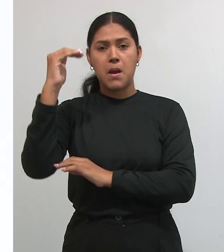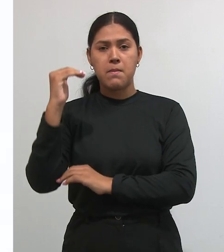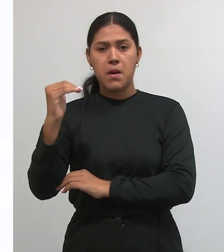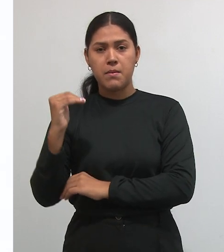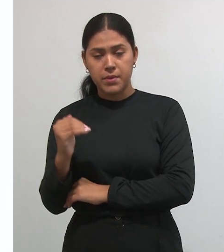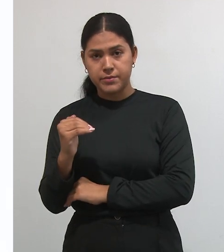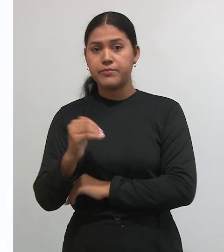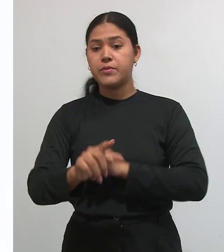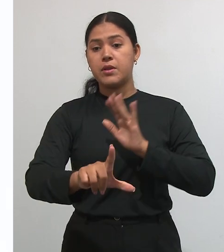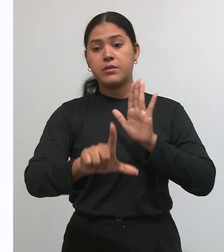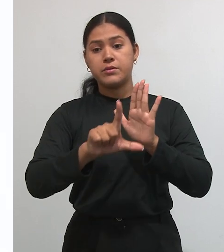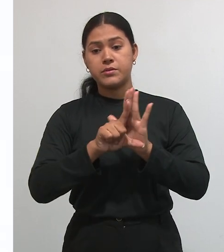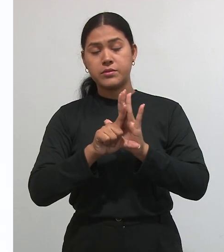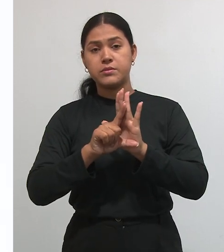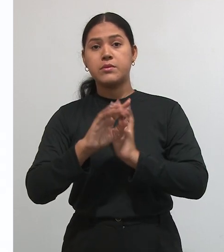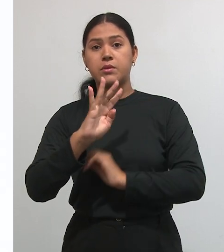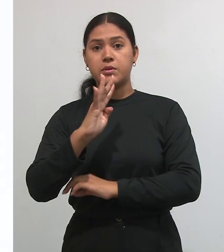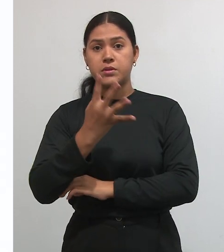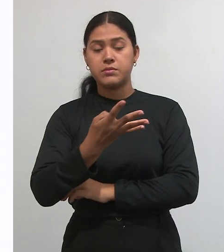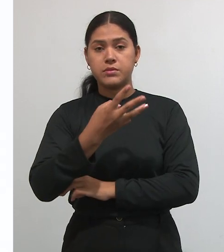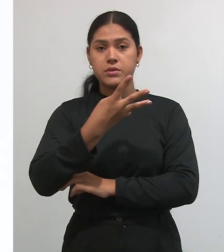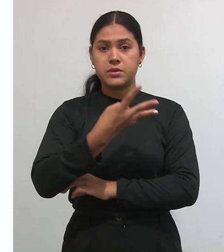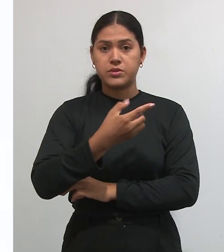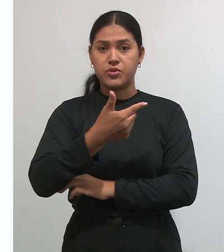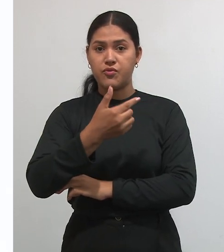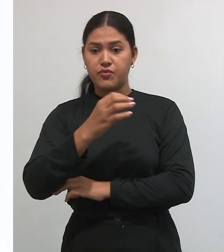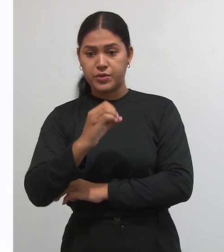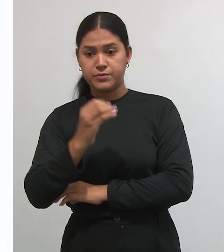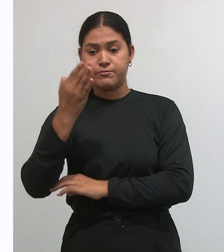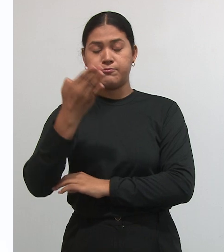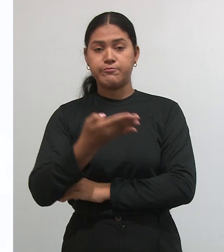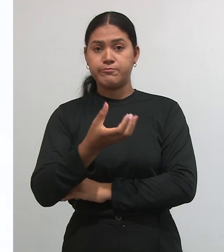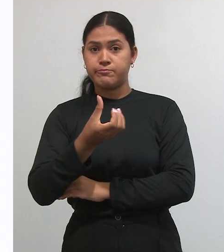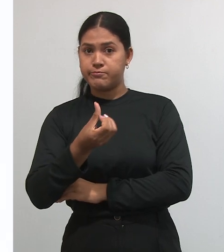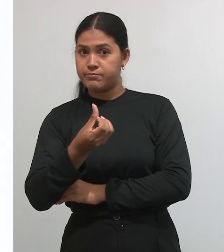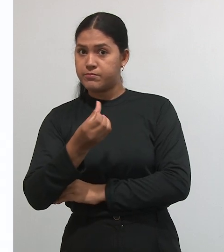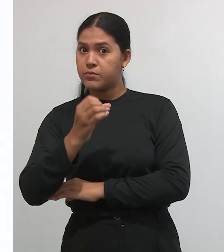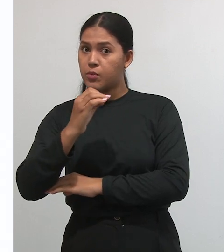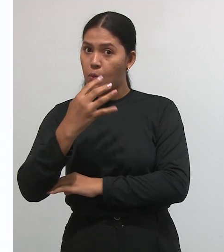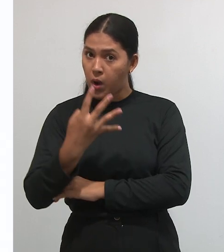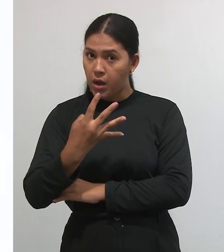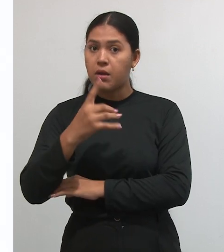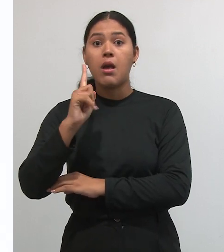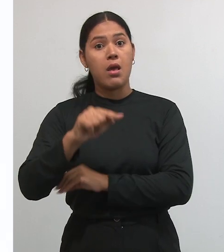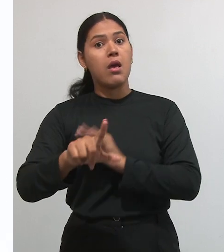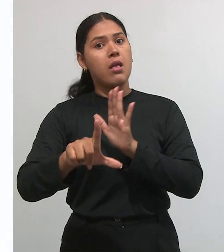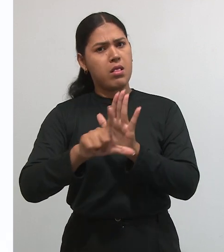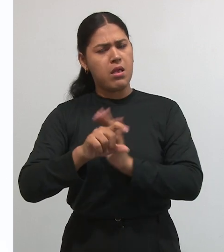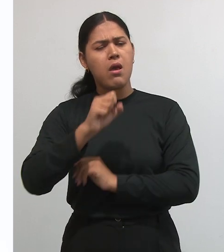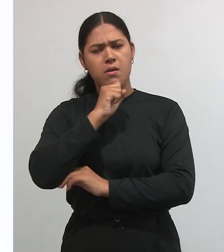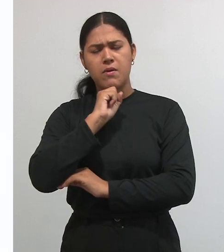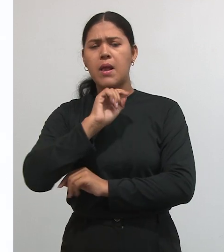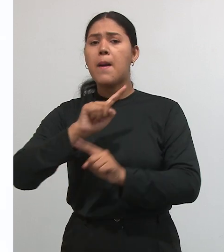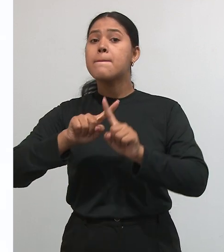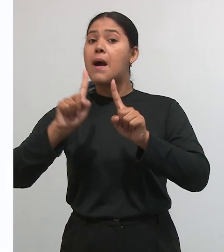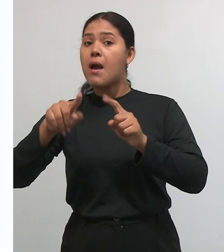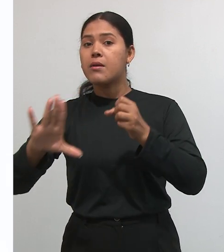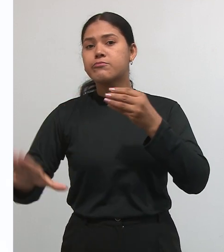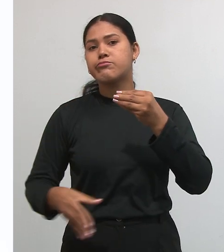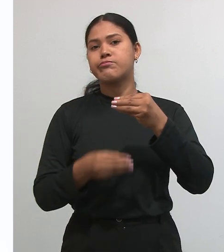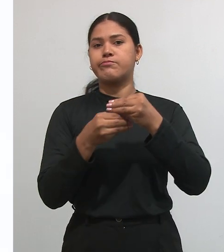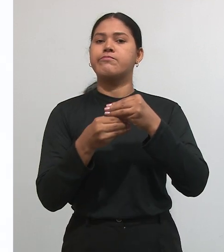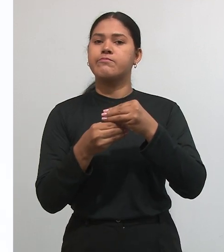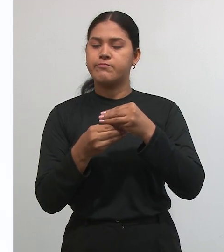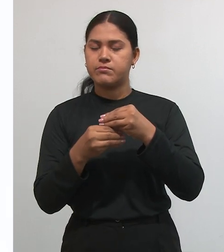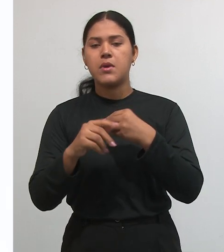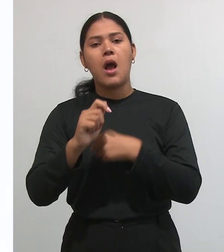que é a Lei 4.320/64, por mais que ela seja antiga, é uma lei complementar, né? Ela ainda